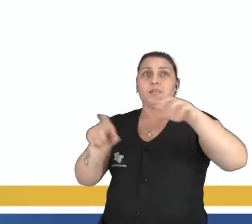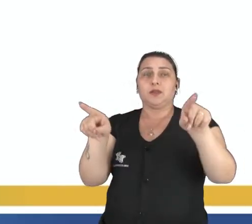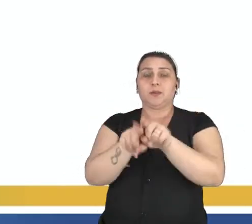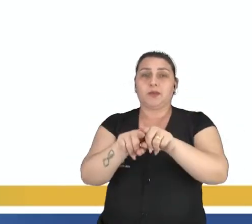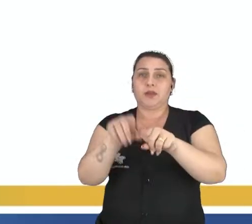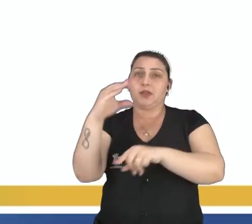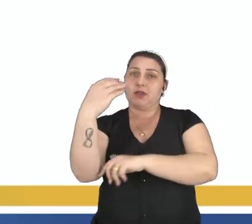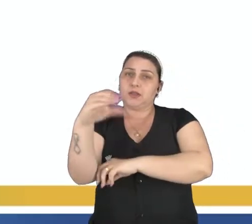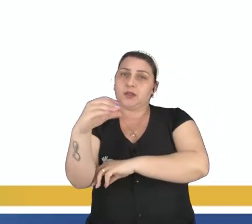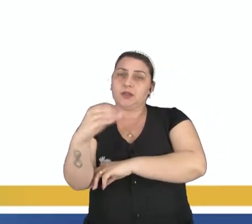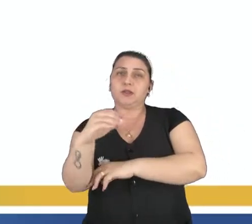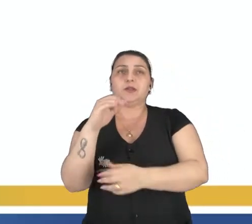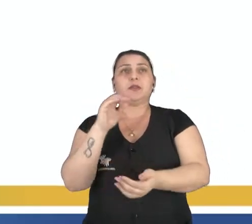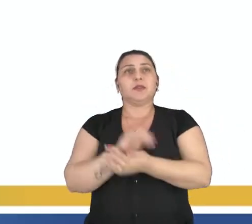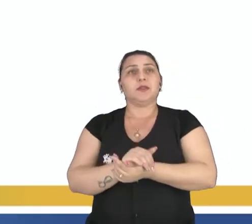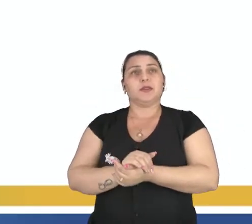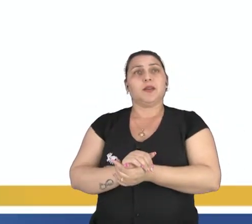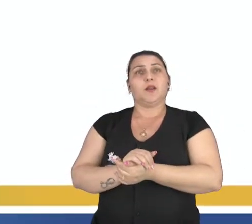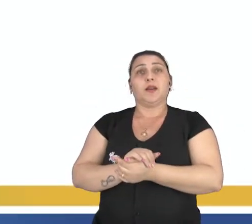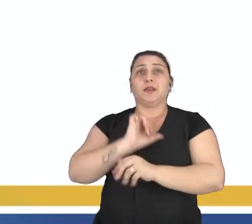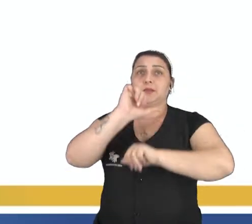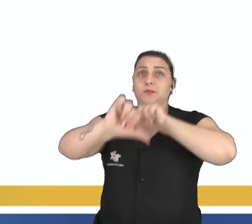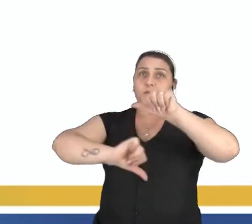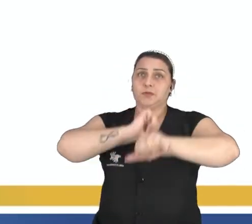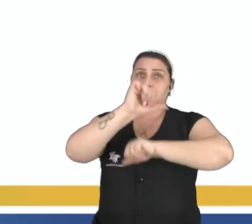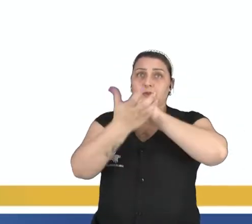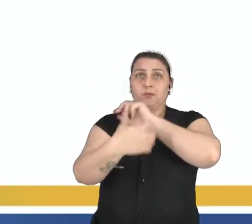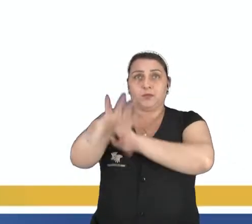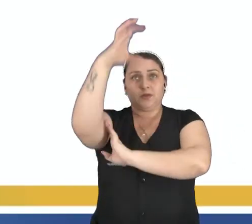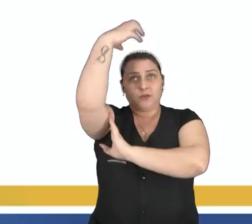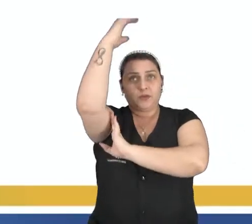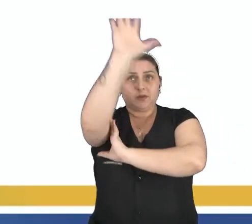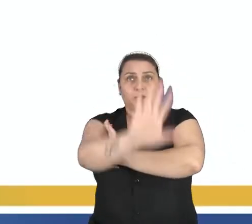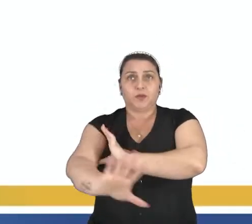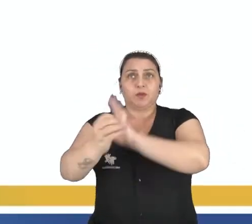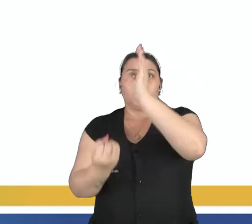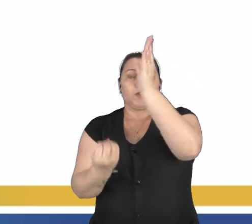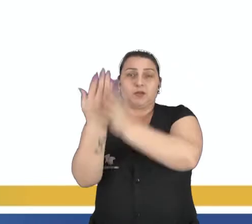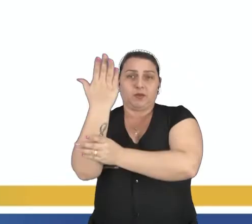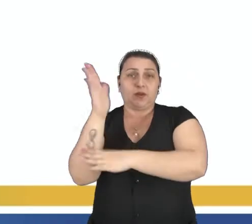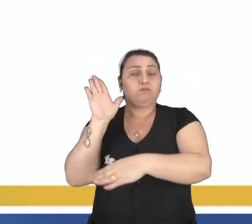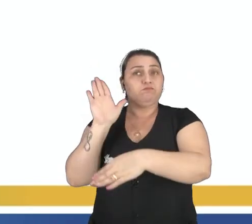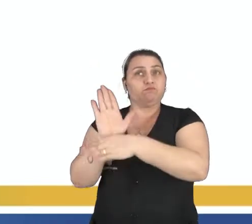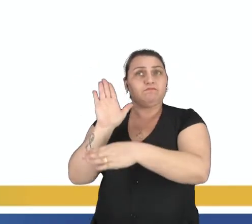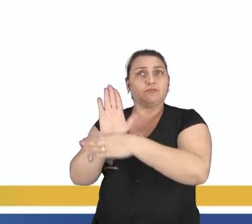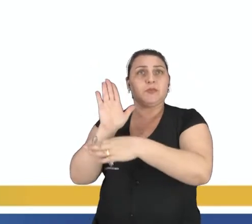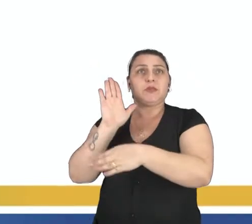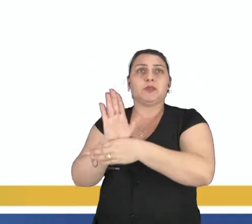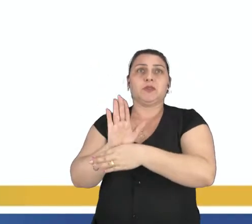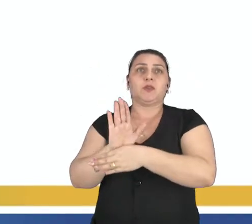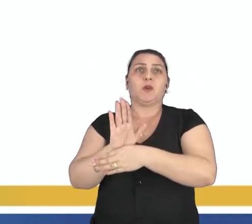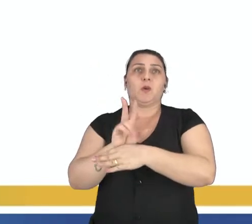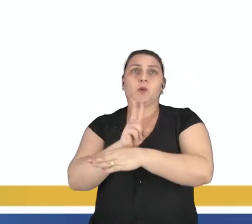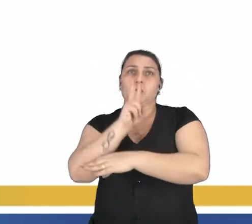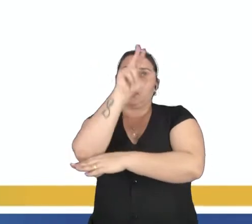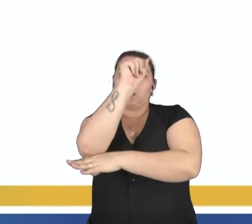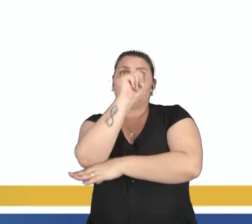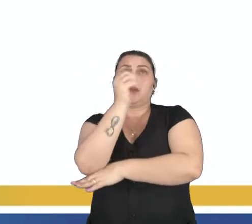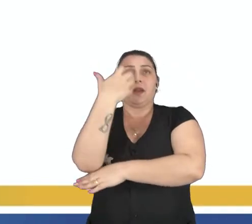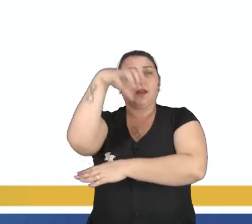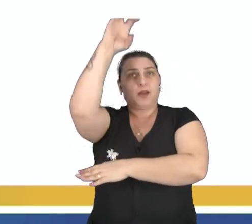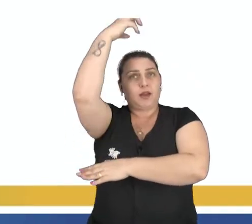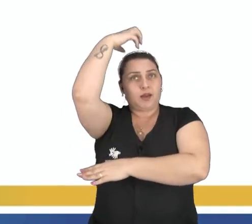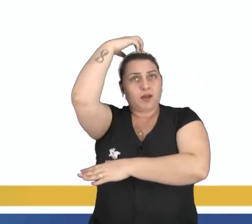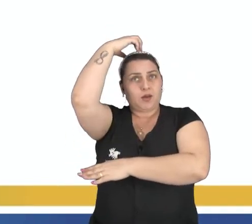da ciência. Foi em meio a essas mudanças que as monarquias nacionais surgiram, contribuindo para o fortalecimento do